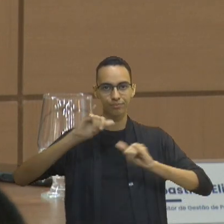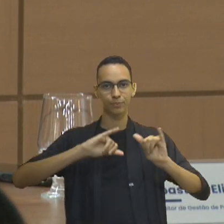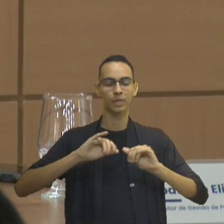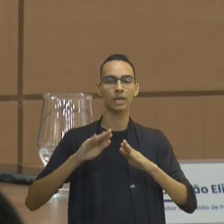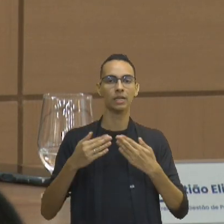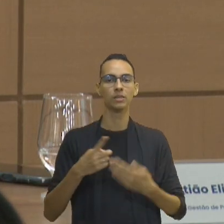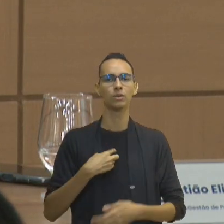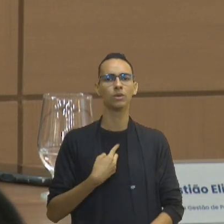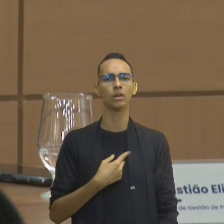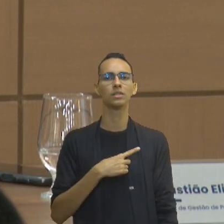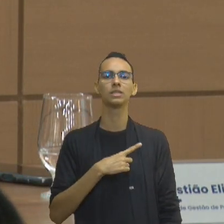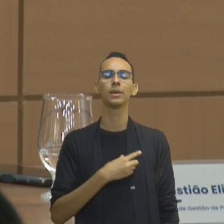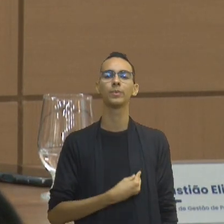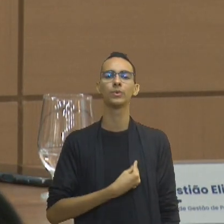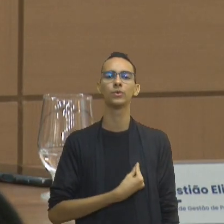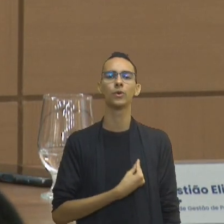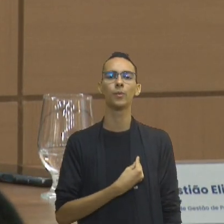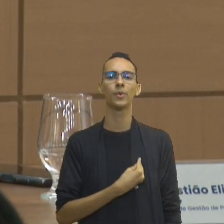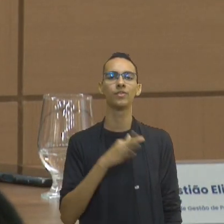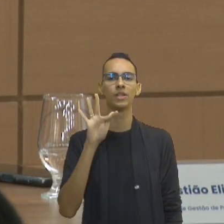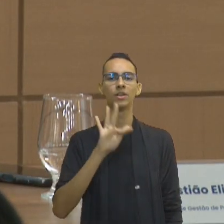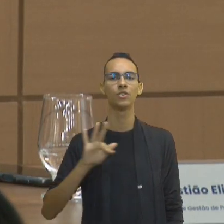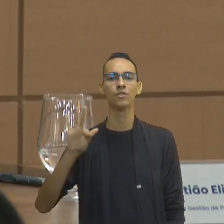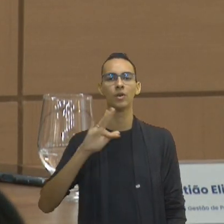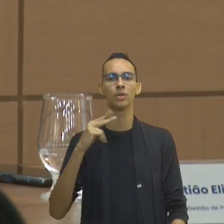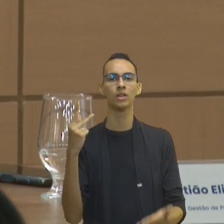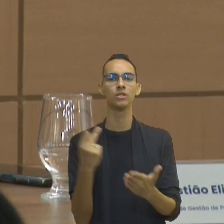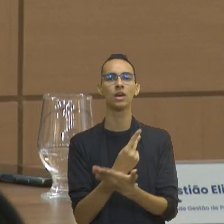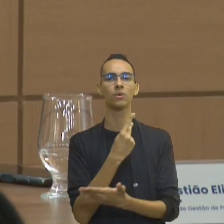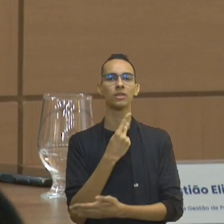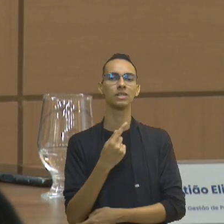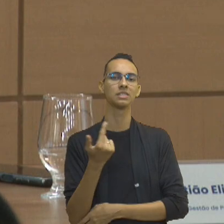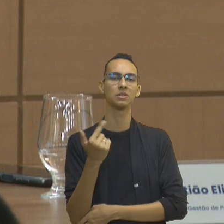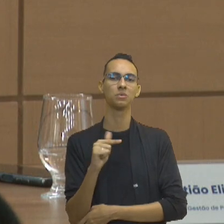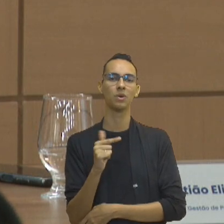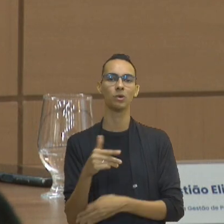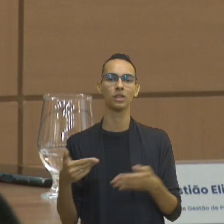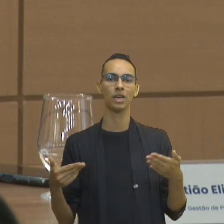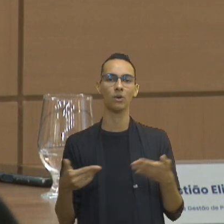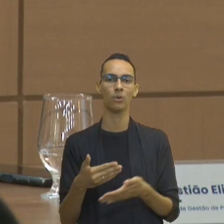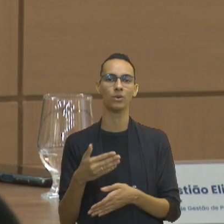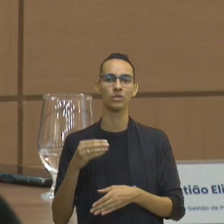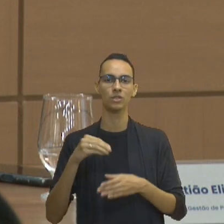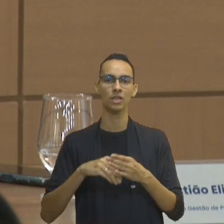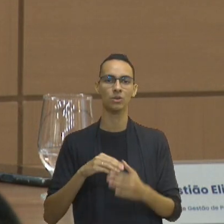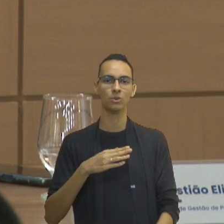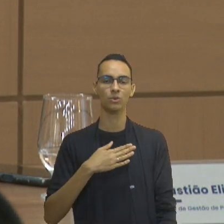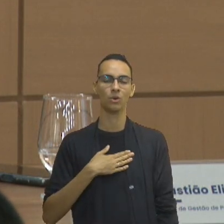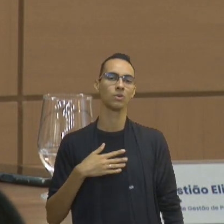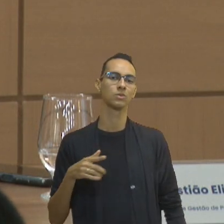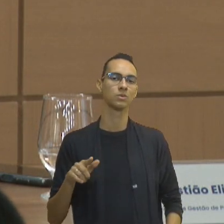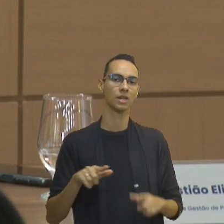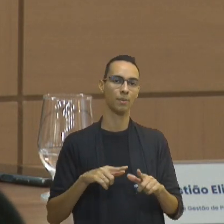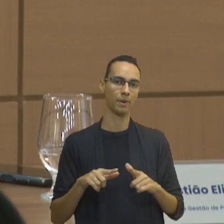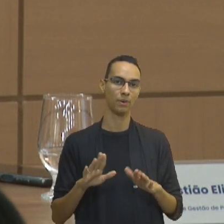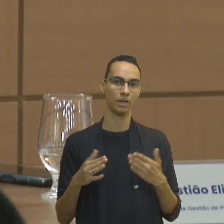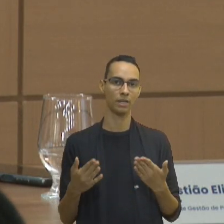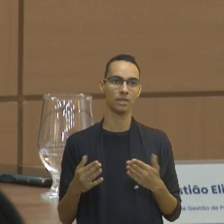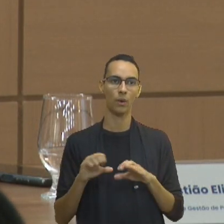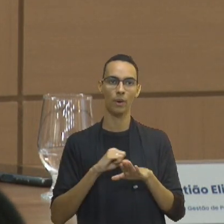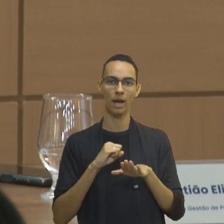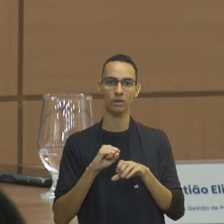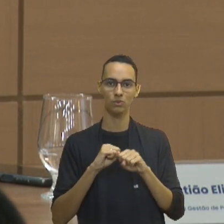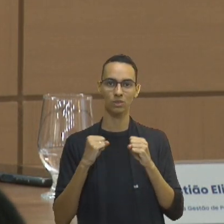vida universitária acontecendo que não cabe hoje dentro do nosso orçamento. Então, a sociedade tem que estar muito ciente,